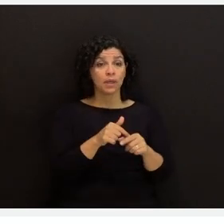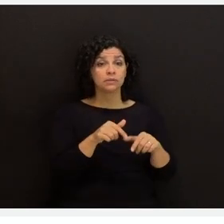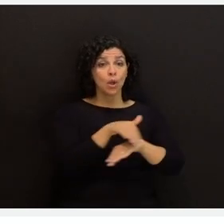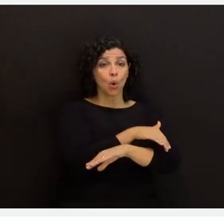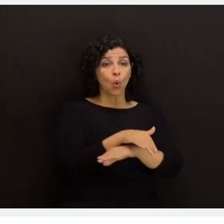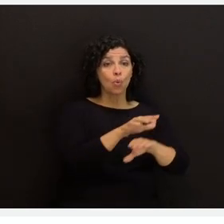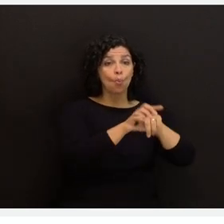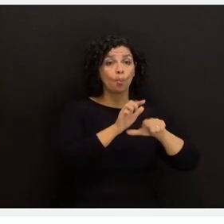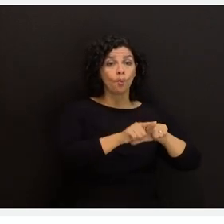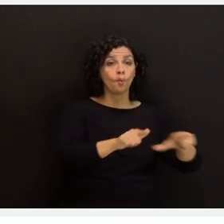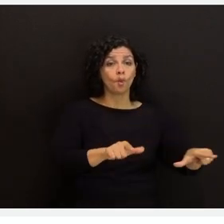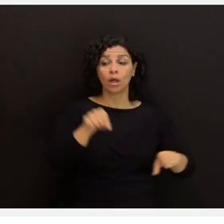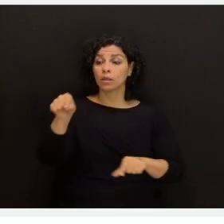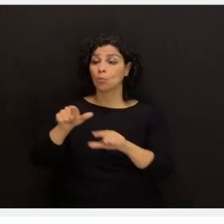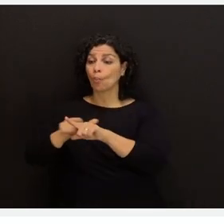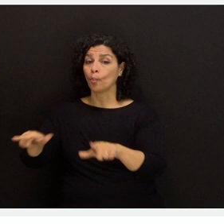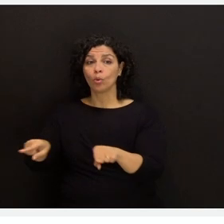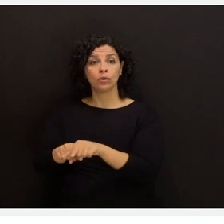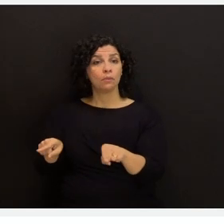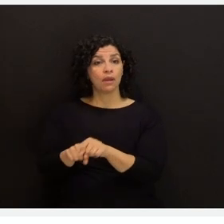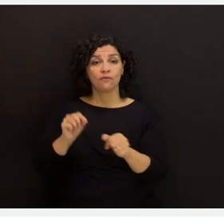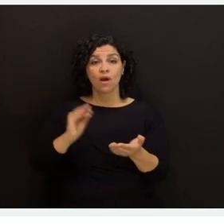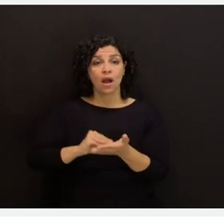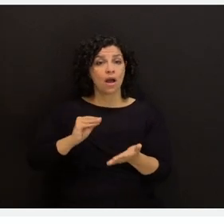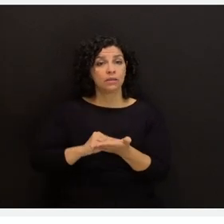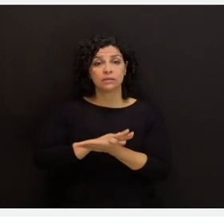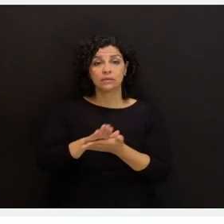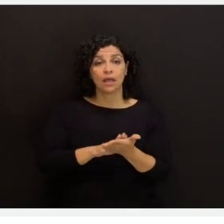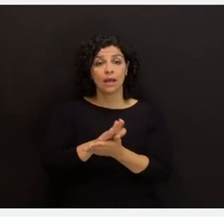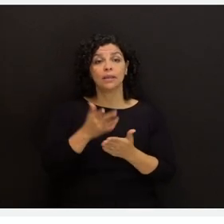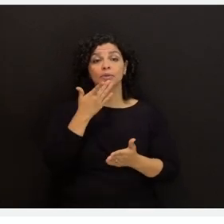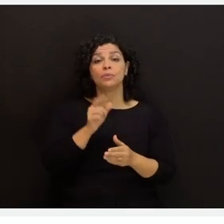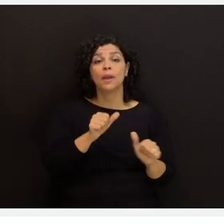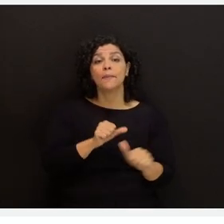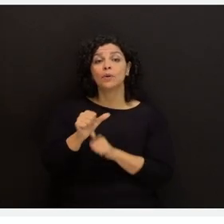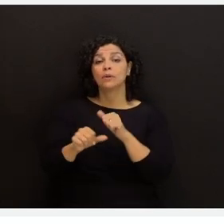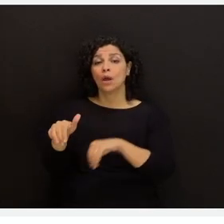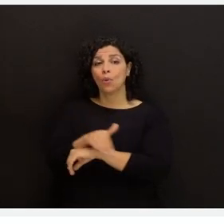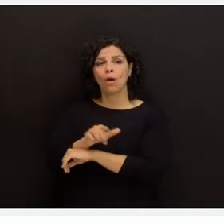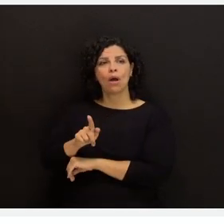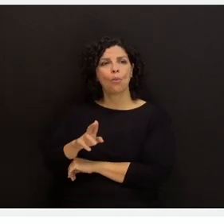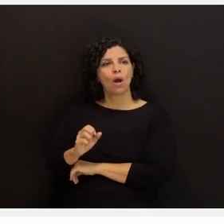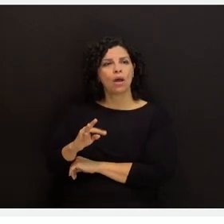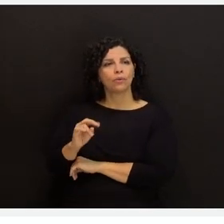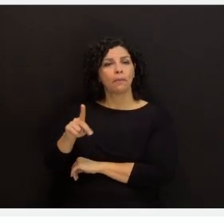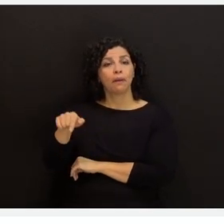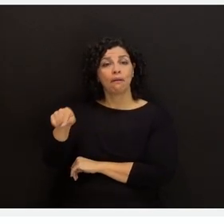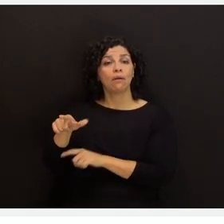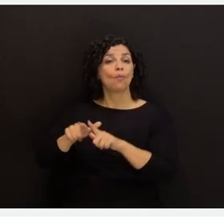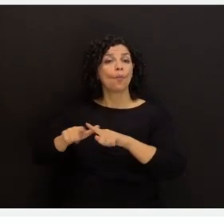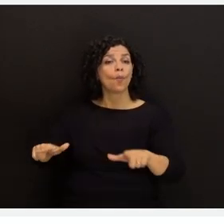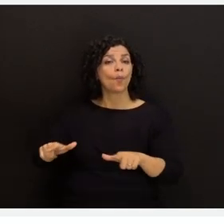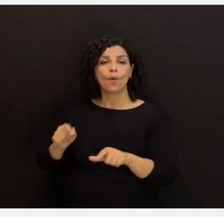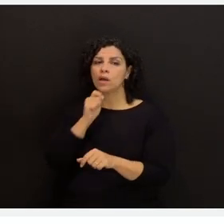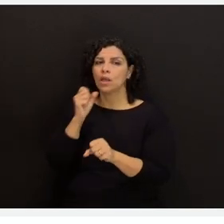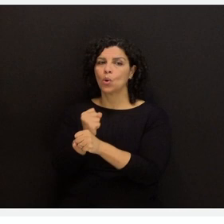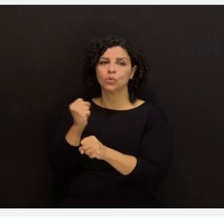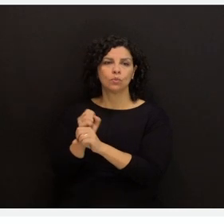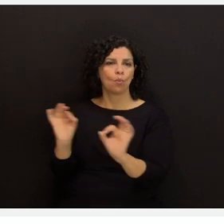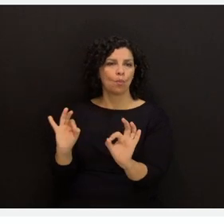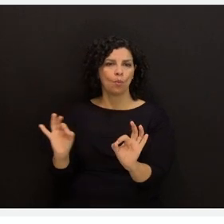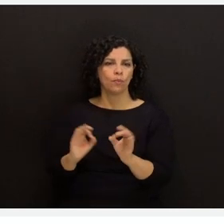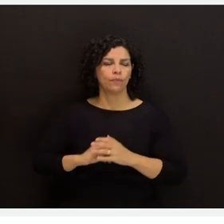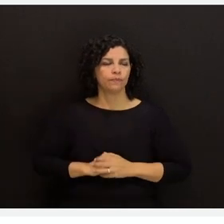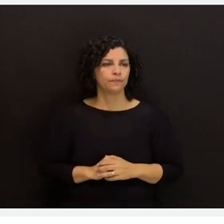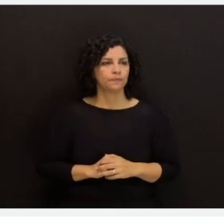Professor Camilo Pereira e não está nós pedimos a troca lá para Avenida Iguape também não foi instalada ainda